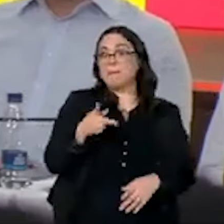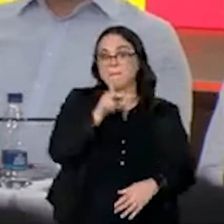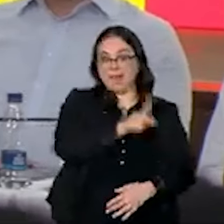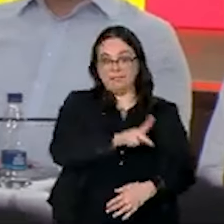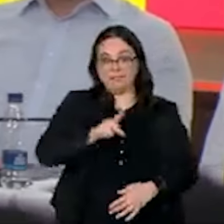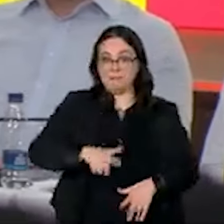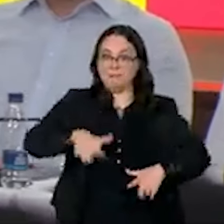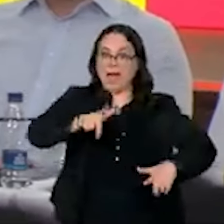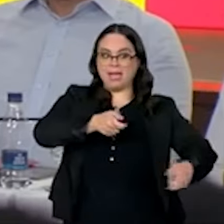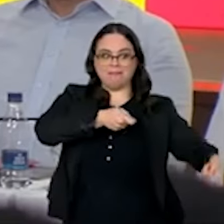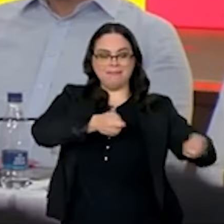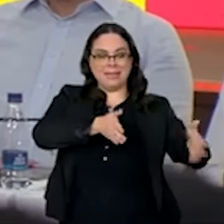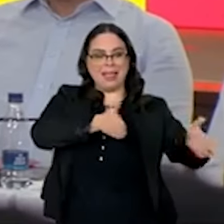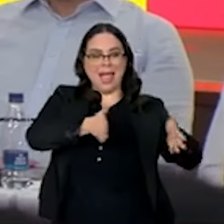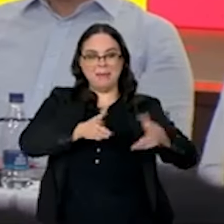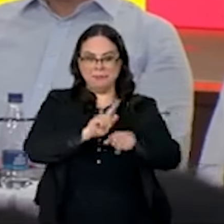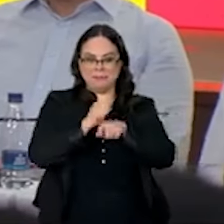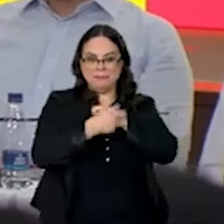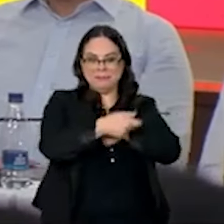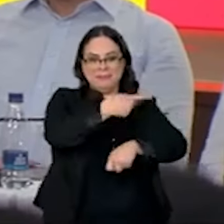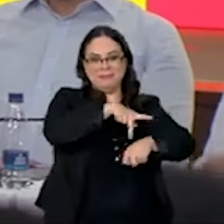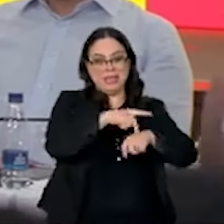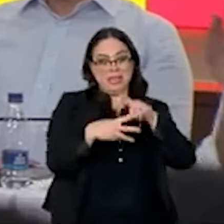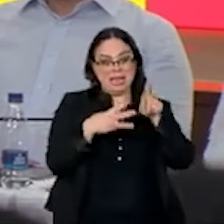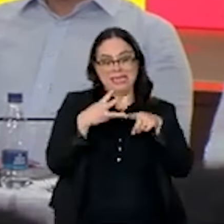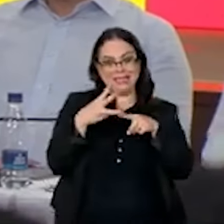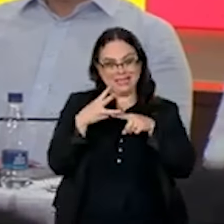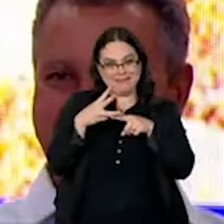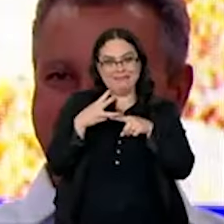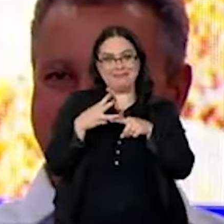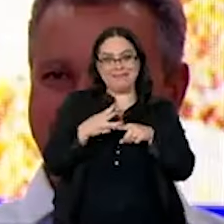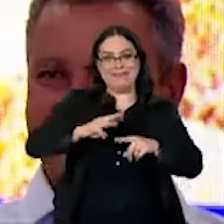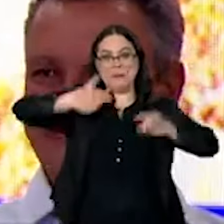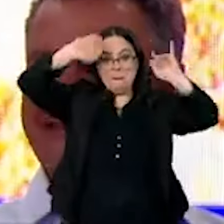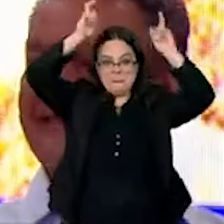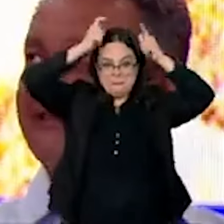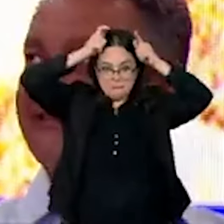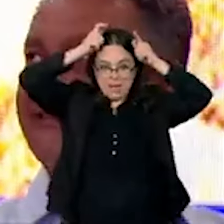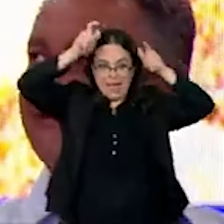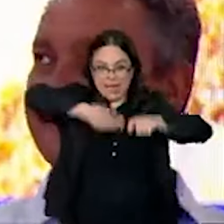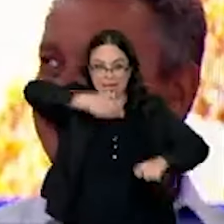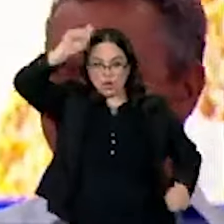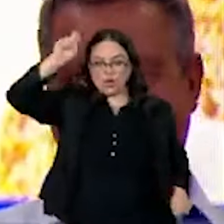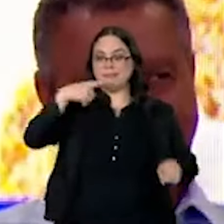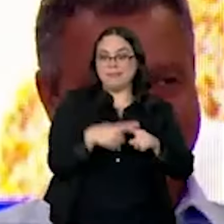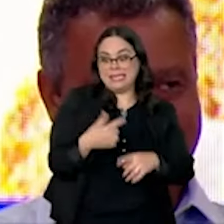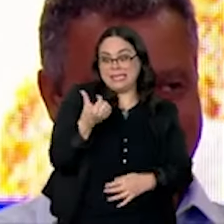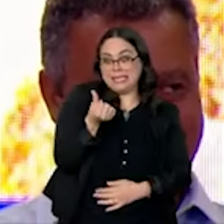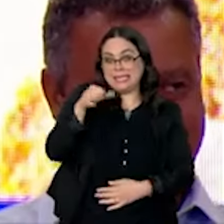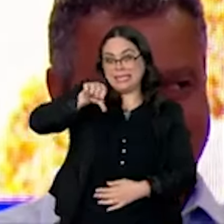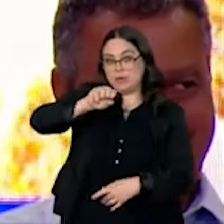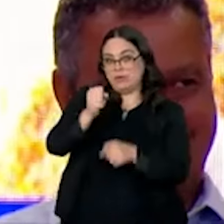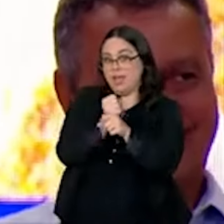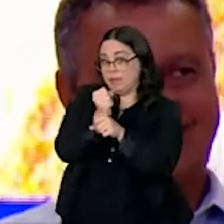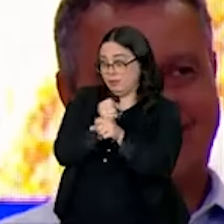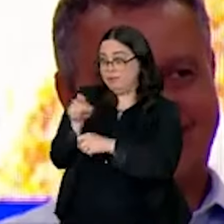mais governou esse país. O Dom Pedro, por 69